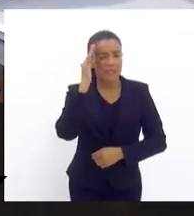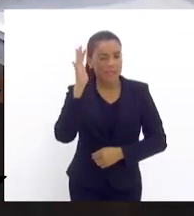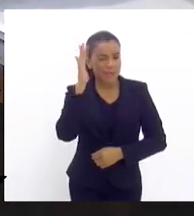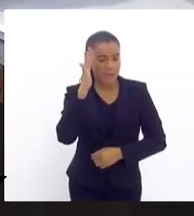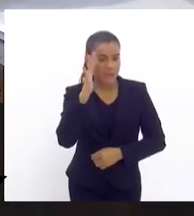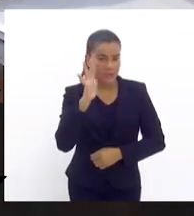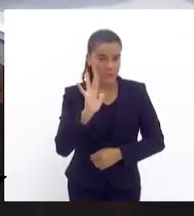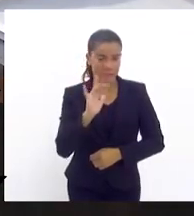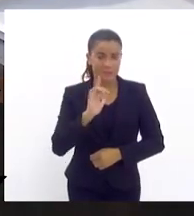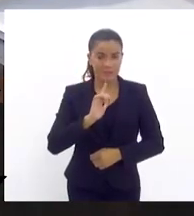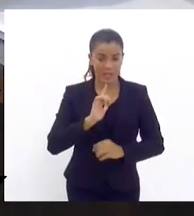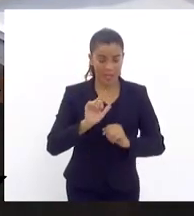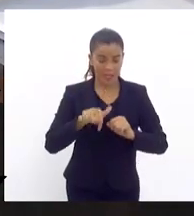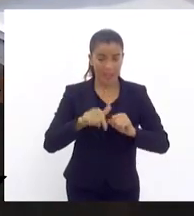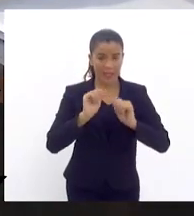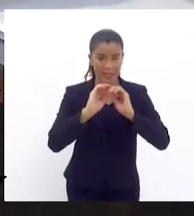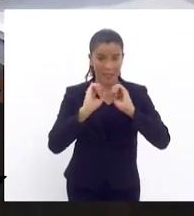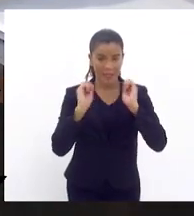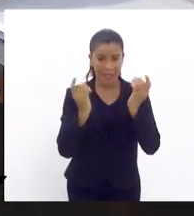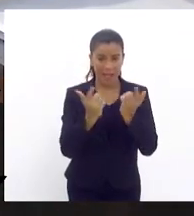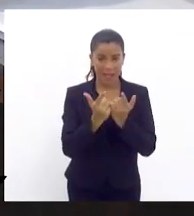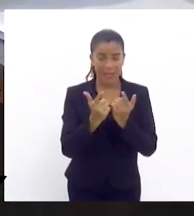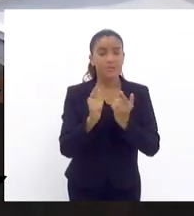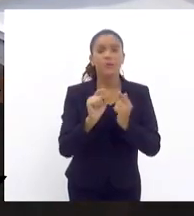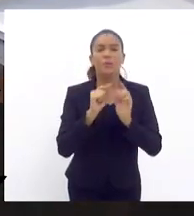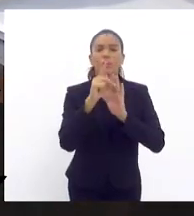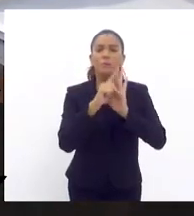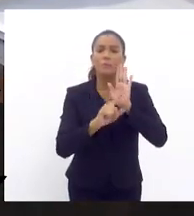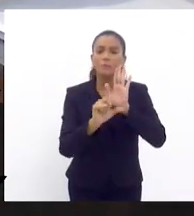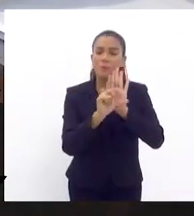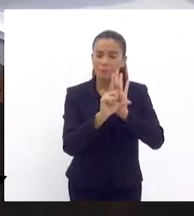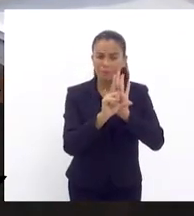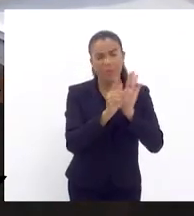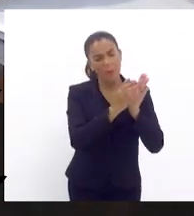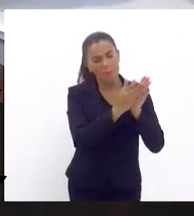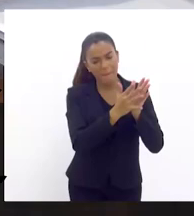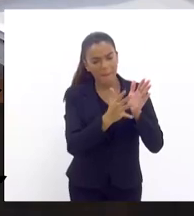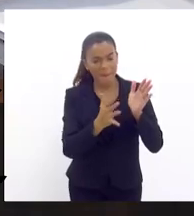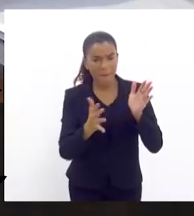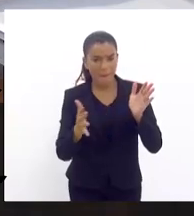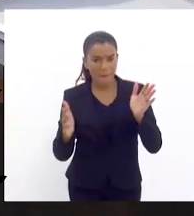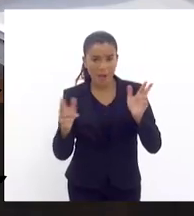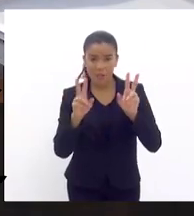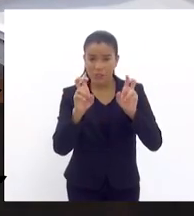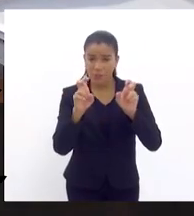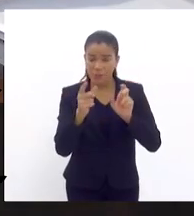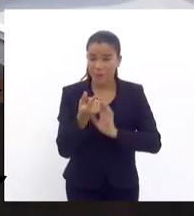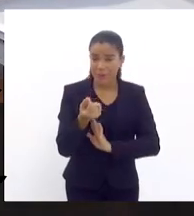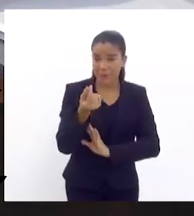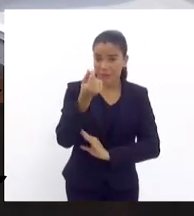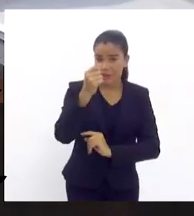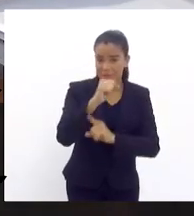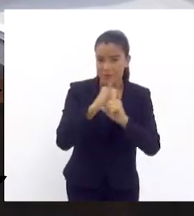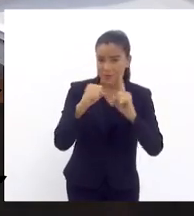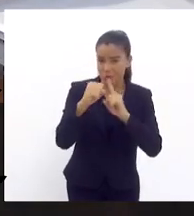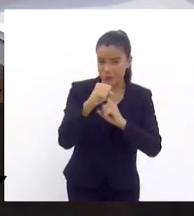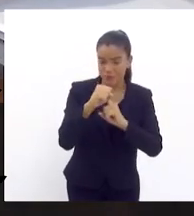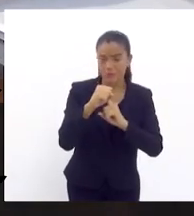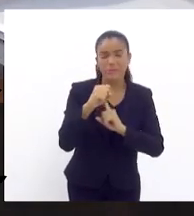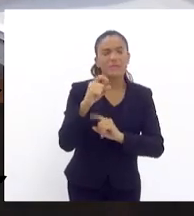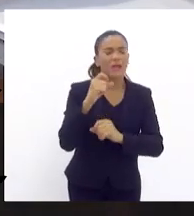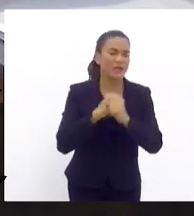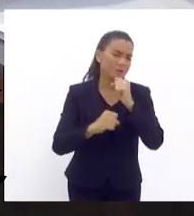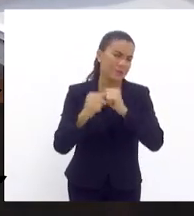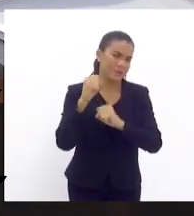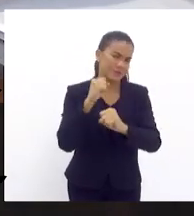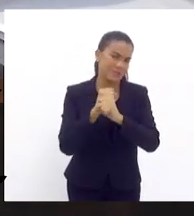exata. Existe na casa hoje um projeto de lei tramitando, tratando a questão da tarifa social. Desde o ano passado,